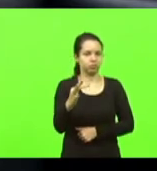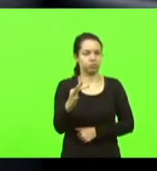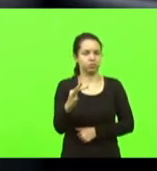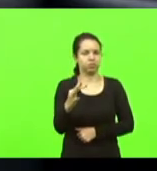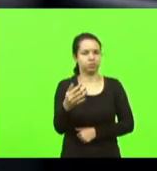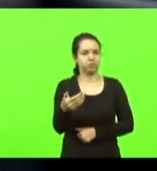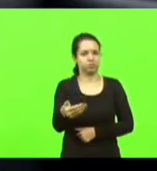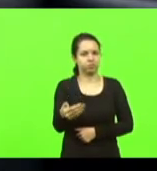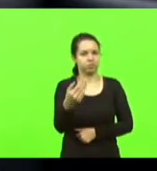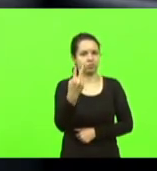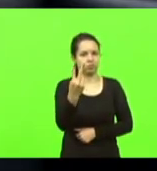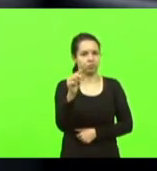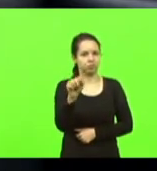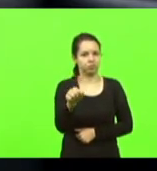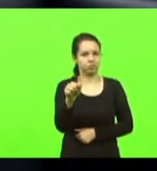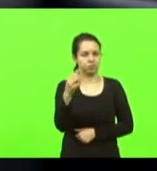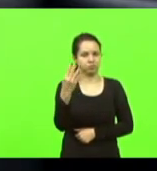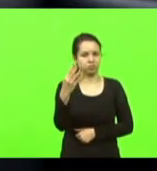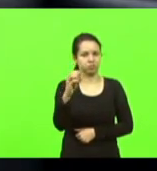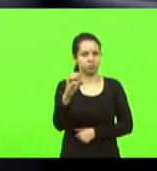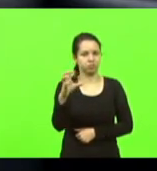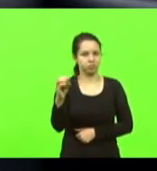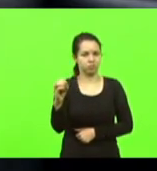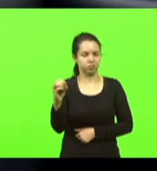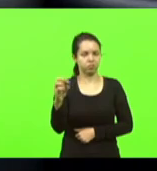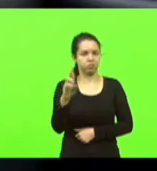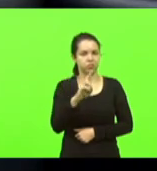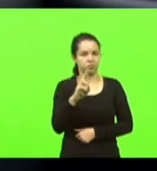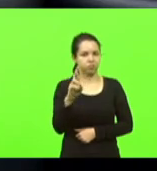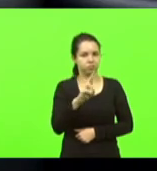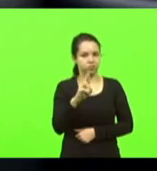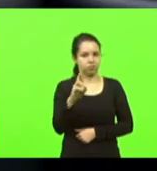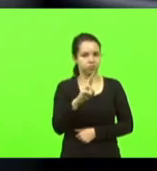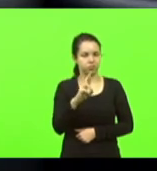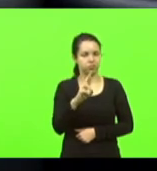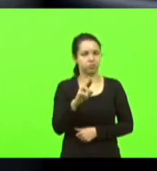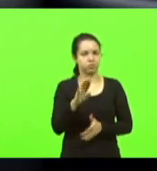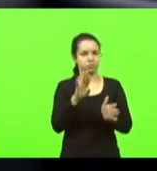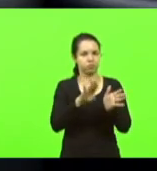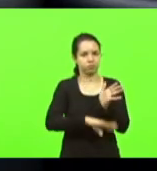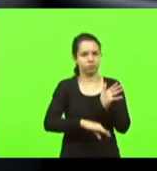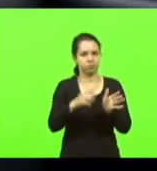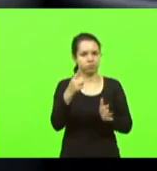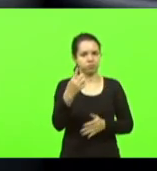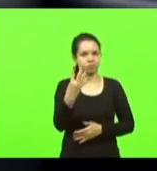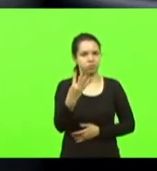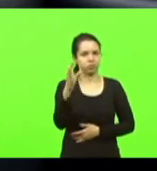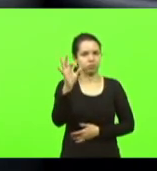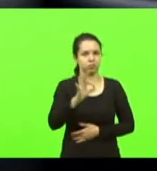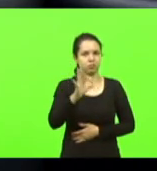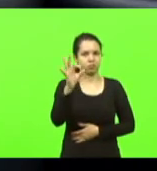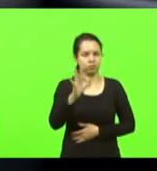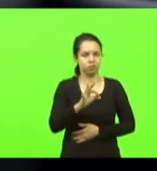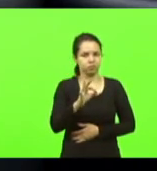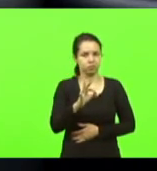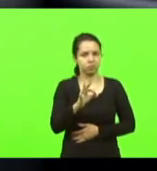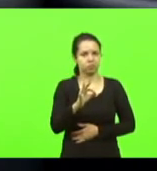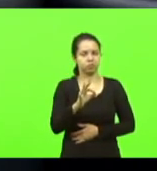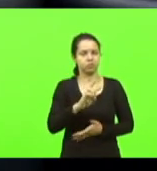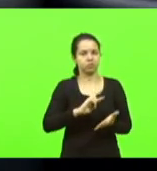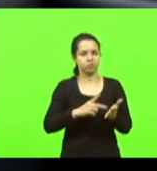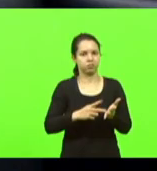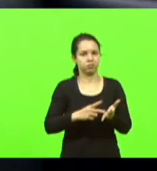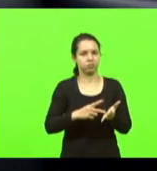quatrocentos reais somado a isso um desconto de 14 por cento que neste caso